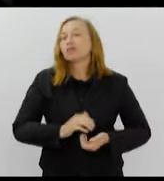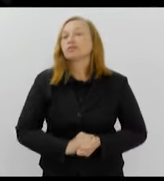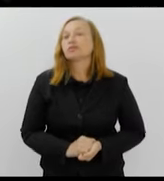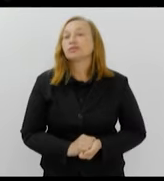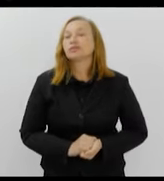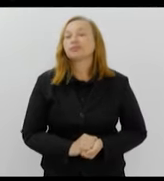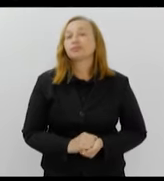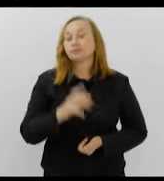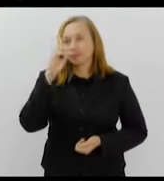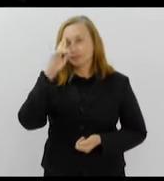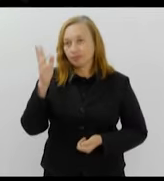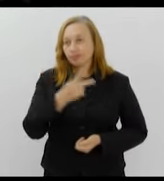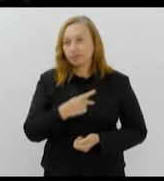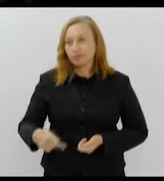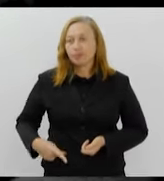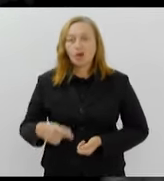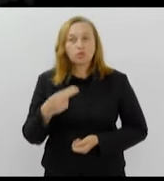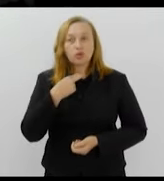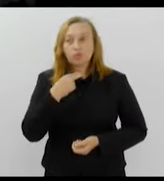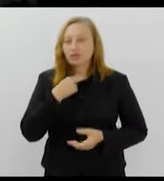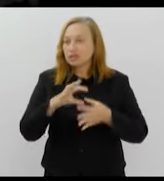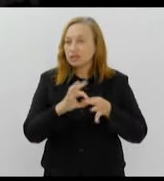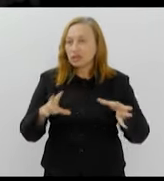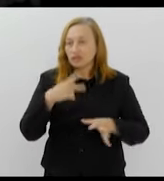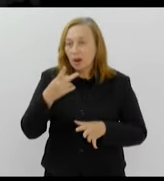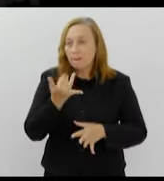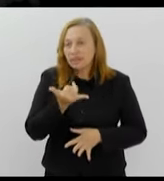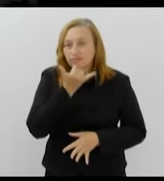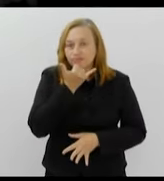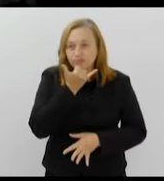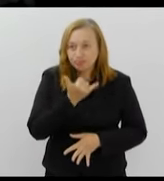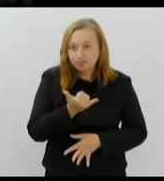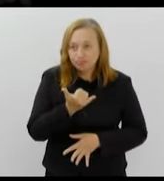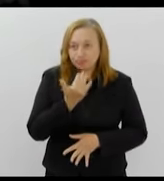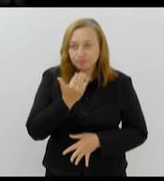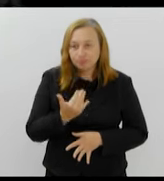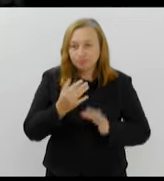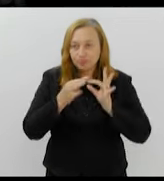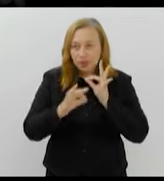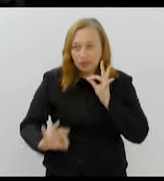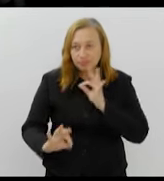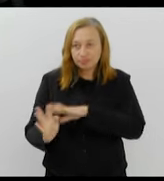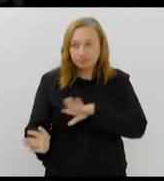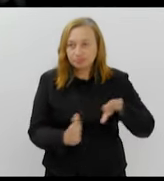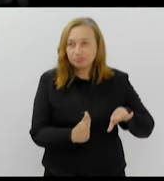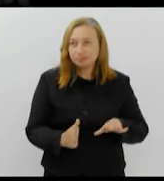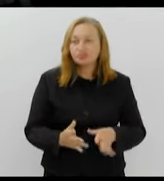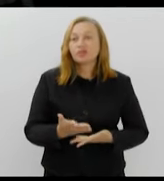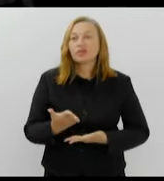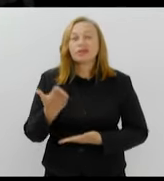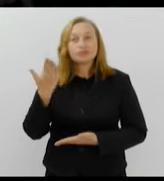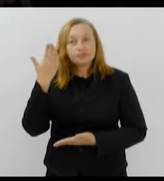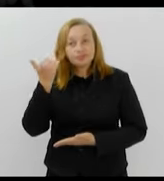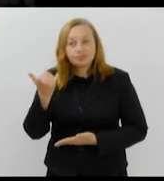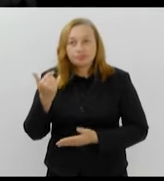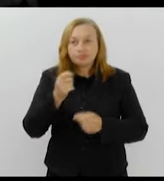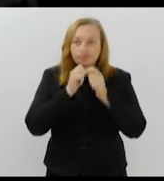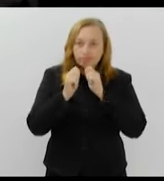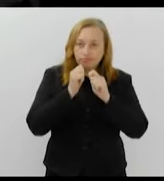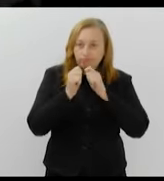Presidente deixar de falar do último tema e peço perdão a vossa excelência por me estender o que a gente soube pela